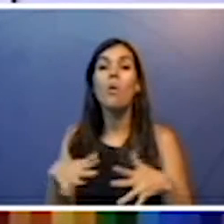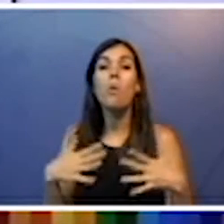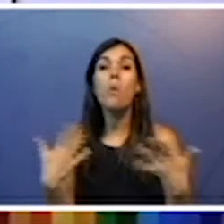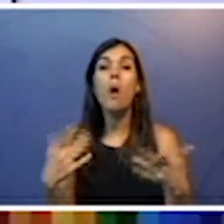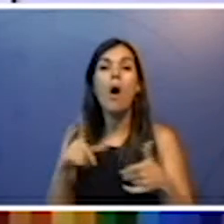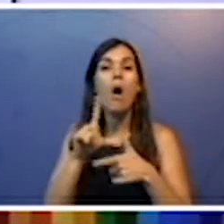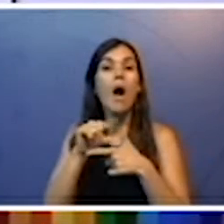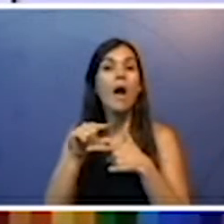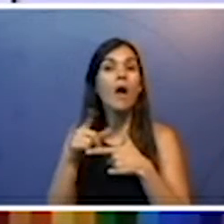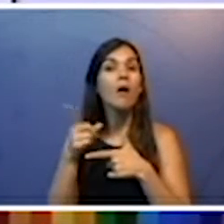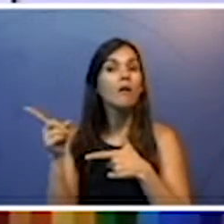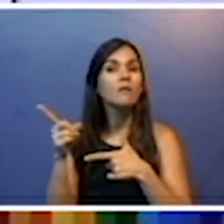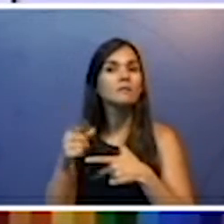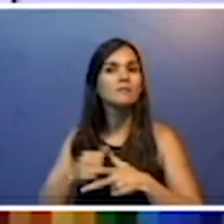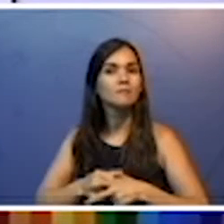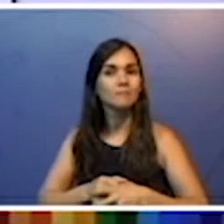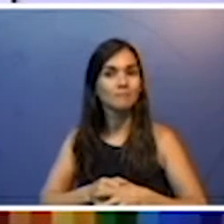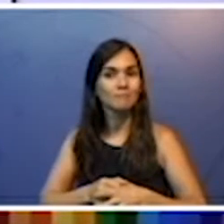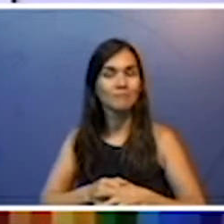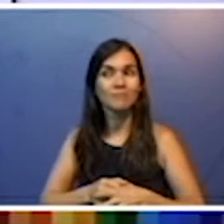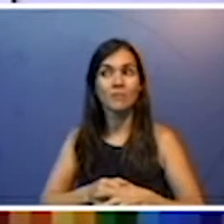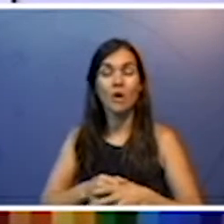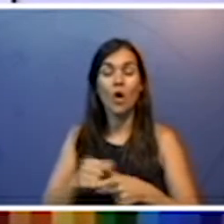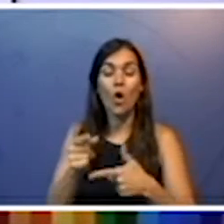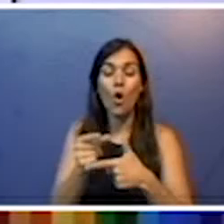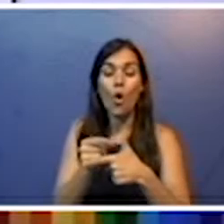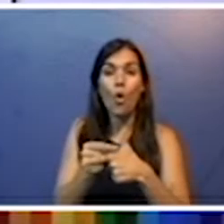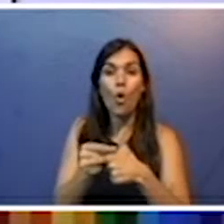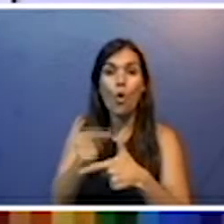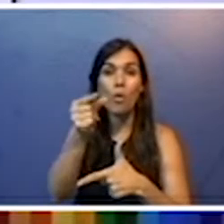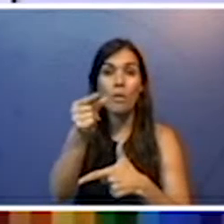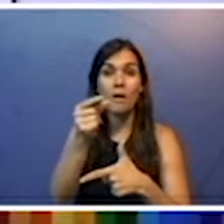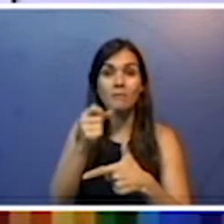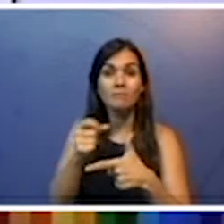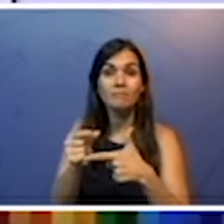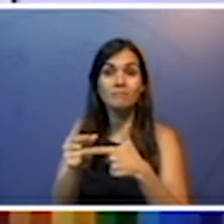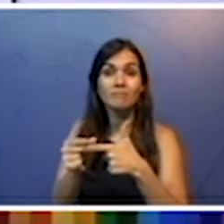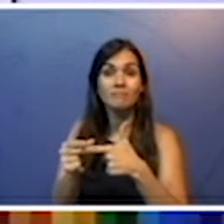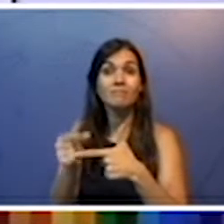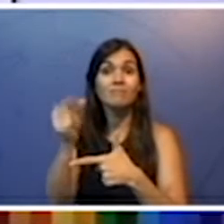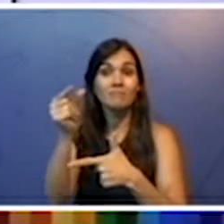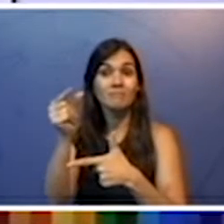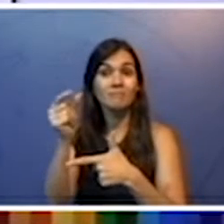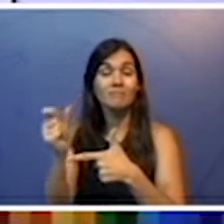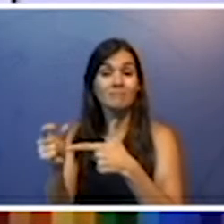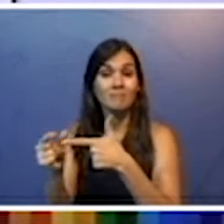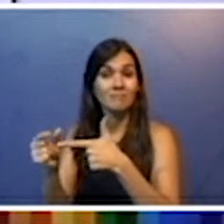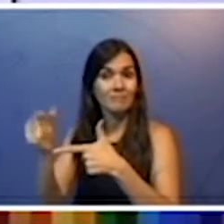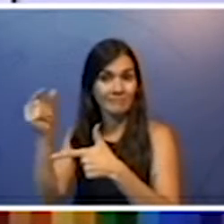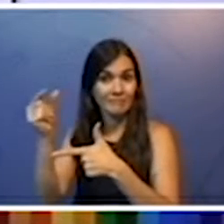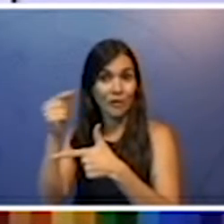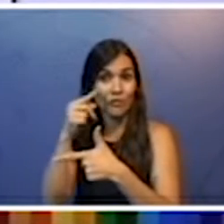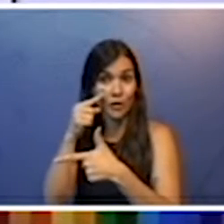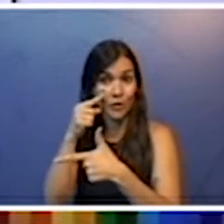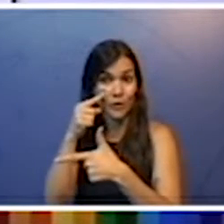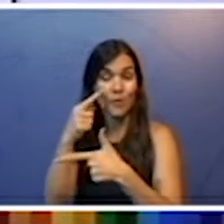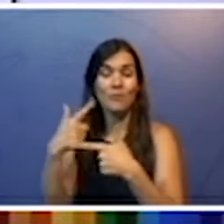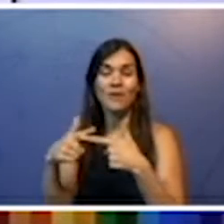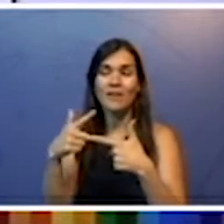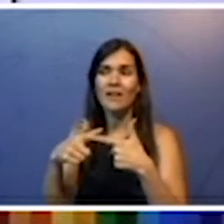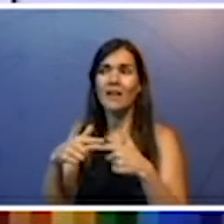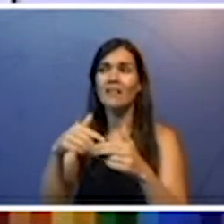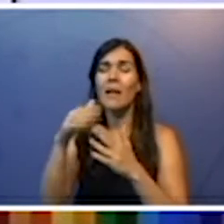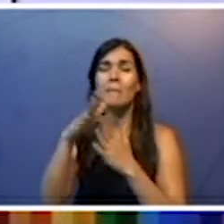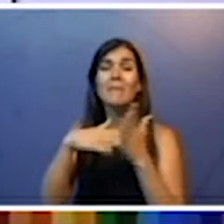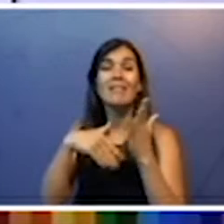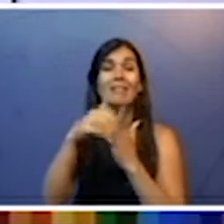gráfico que é esse? É o gráfico de colunas, ó, o desenho está pintado na vertical,